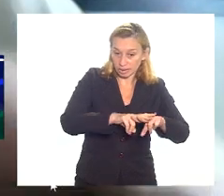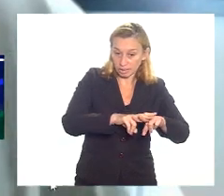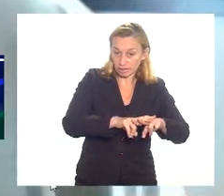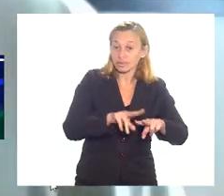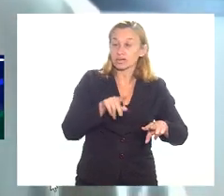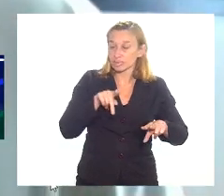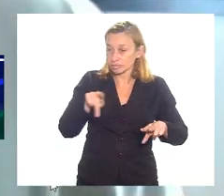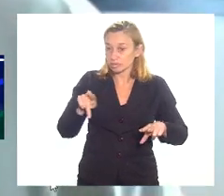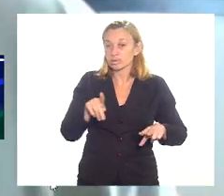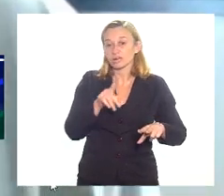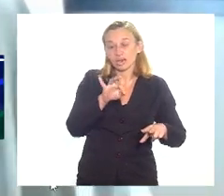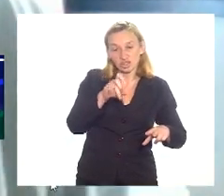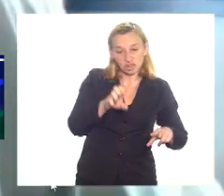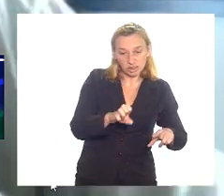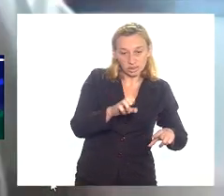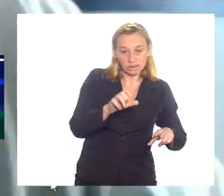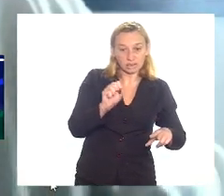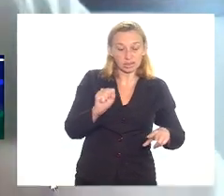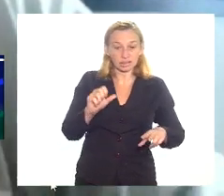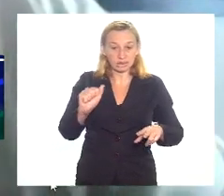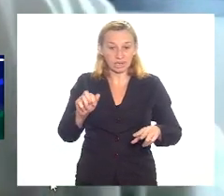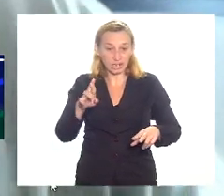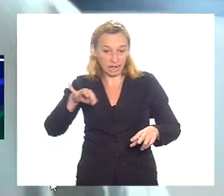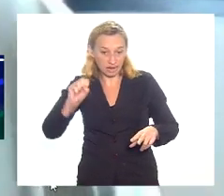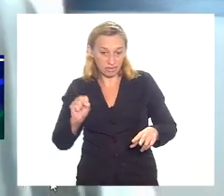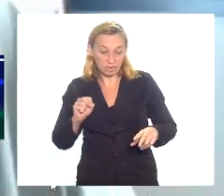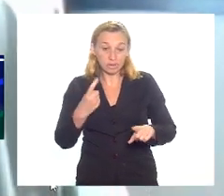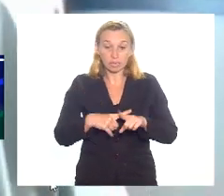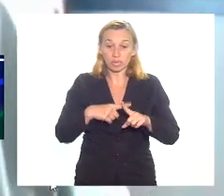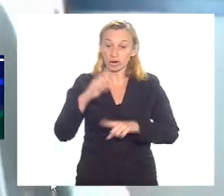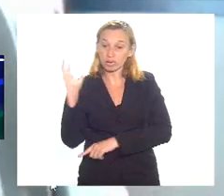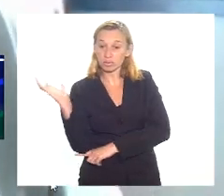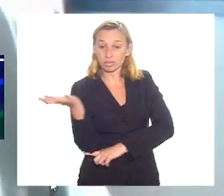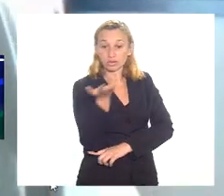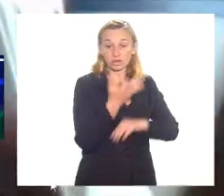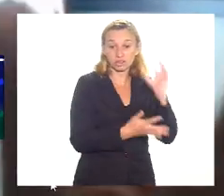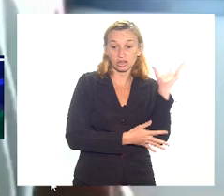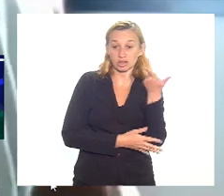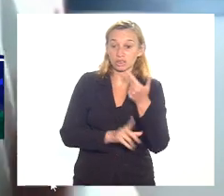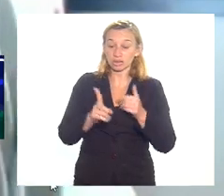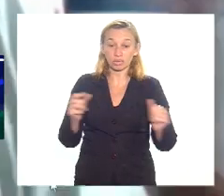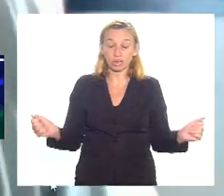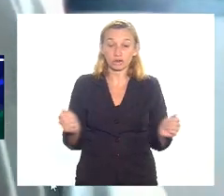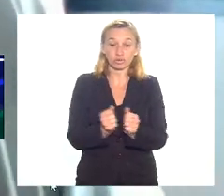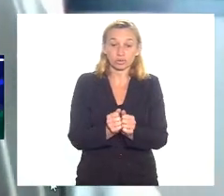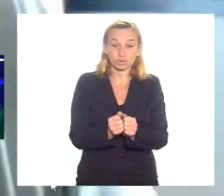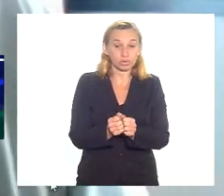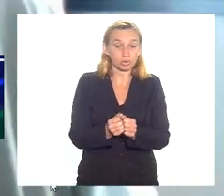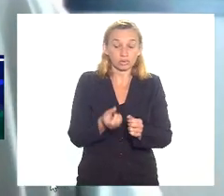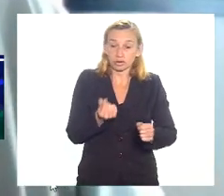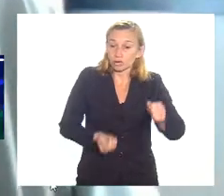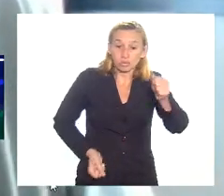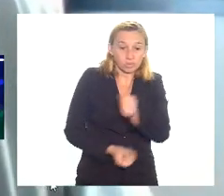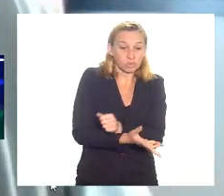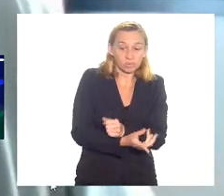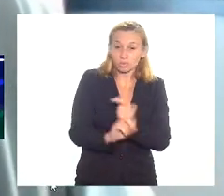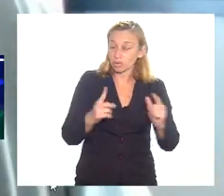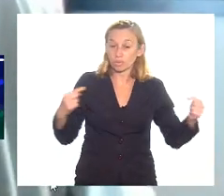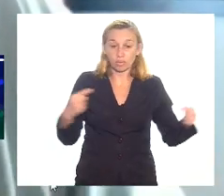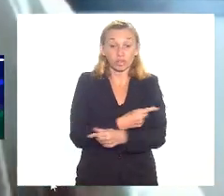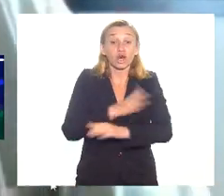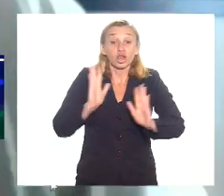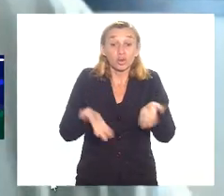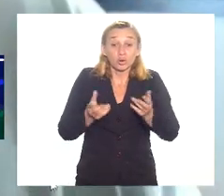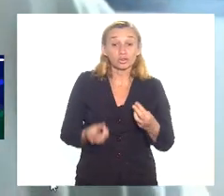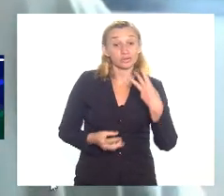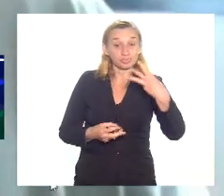foi o Alexandre Saraiva, porque ecologia não rima com corrupção. Então, hoje, com esses 3 projetos, eu acho